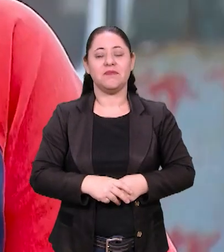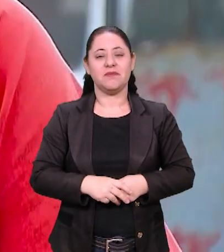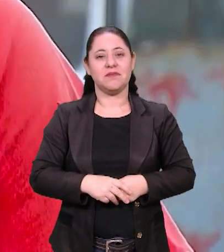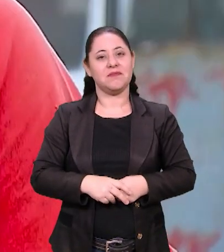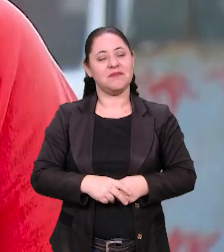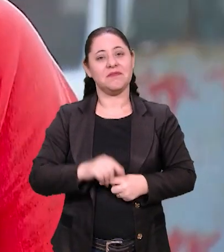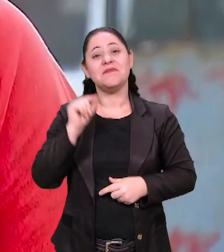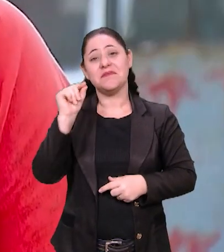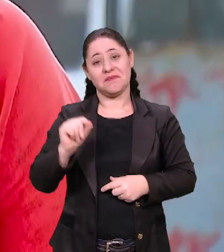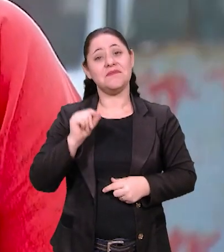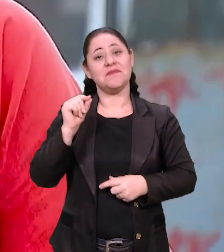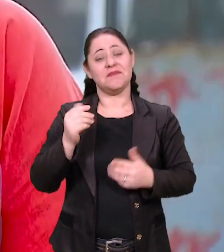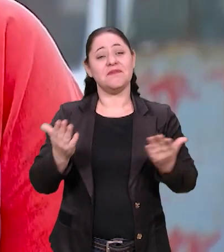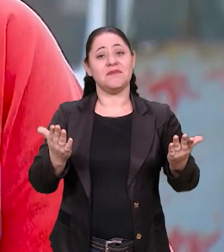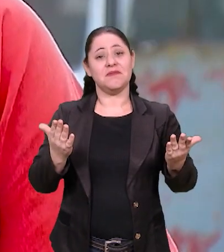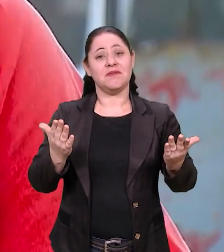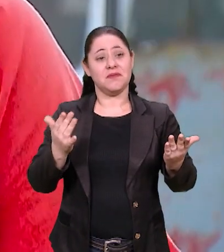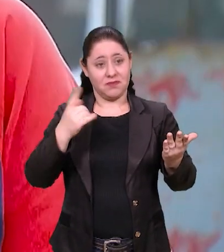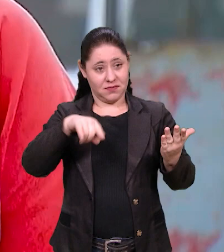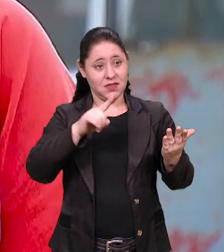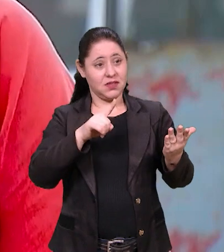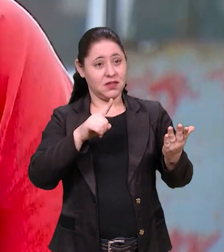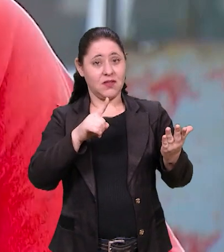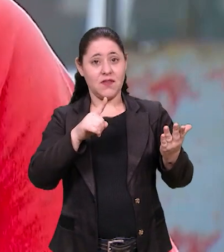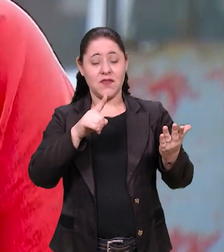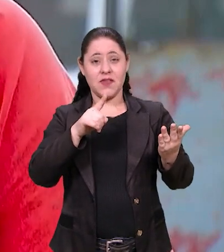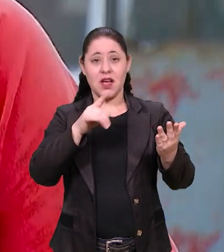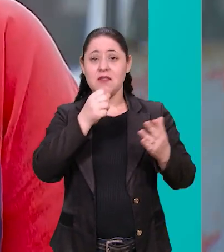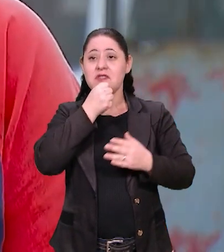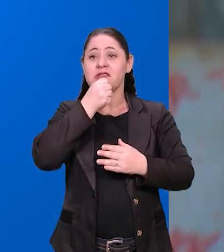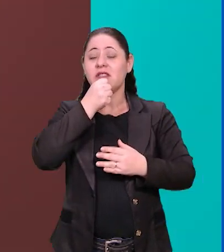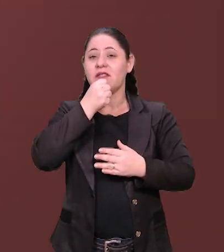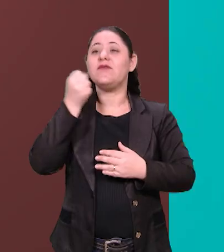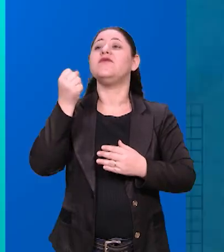vocês estão vindo fazer uma reportagem e Deus vai abençoar de novo, não é isso?